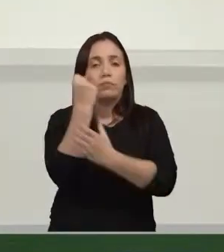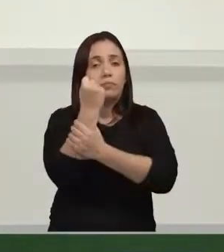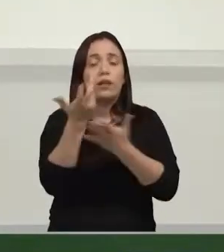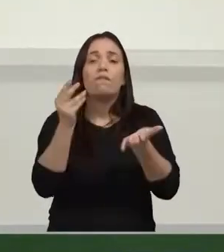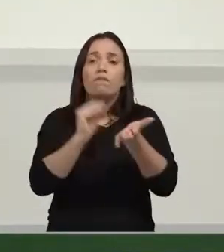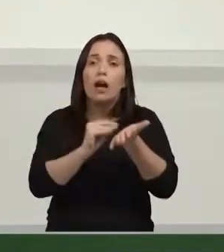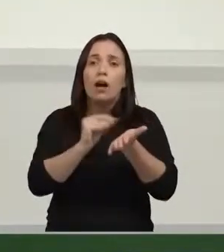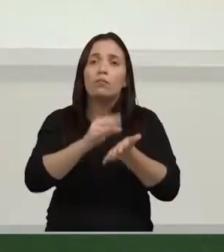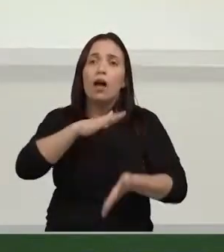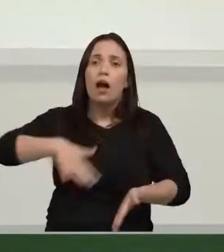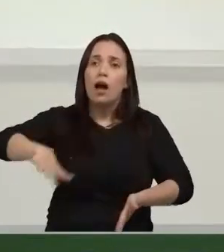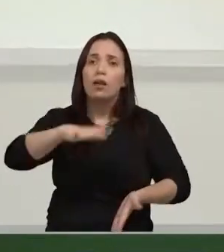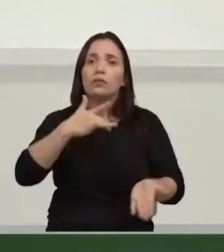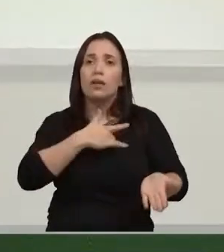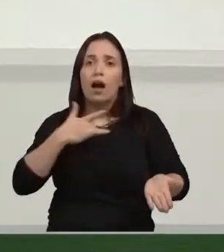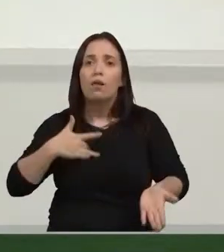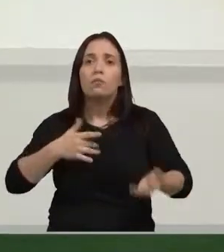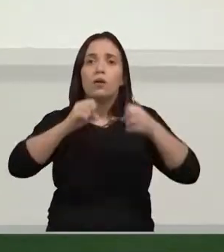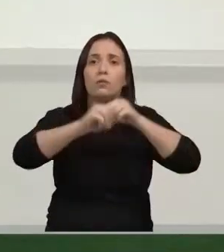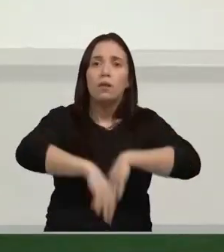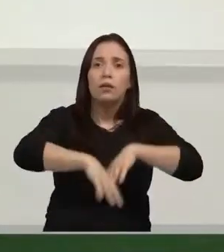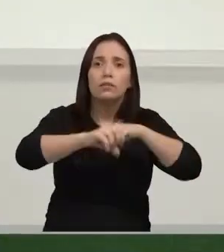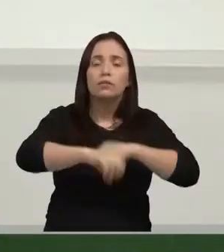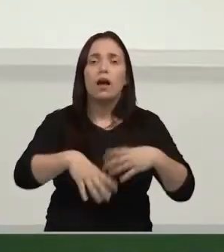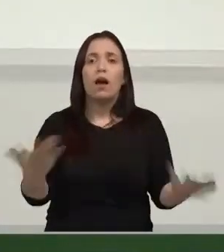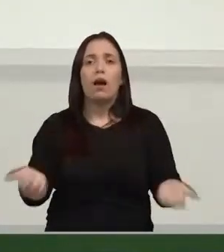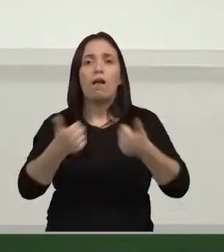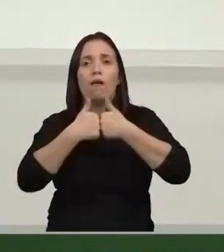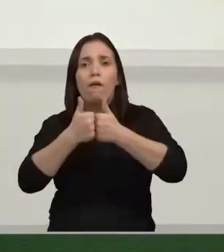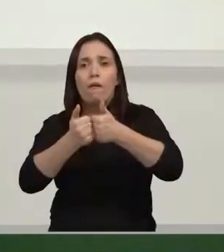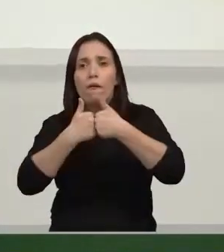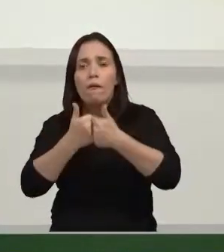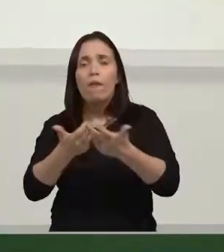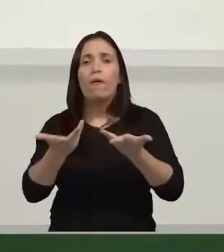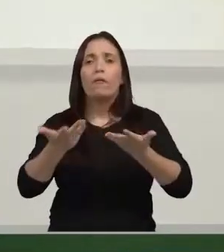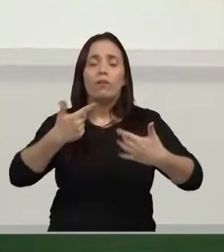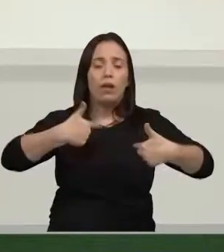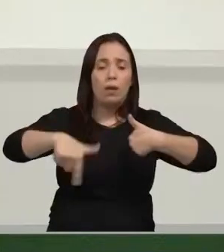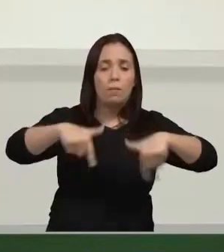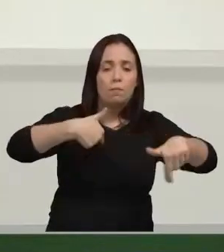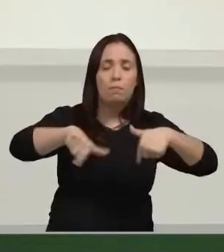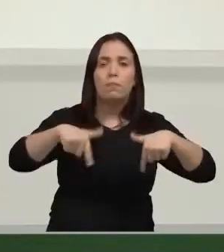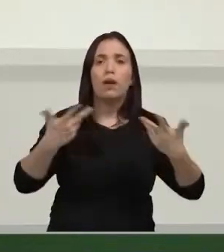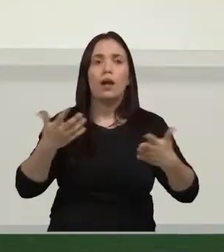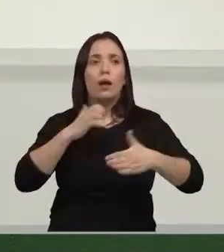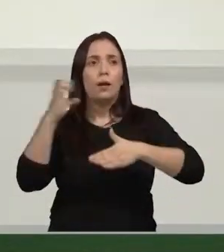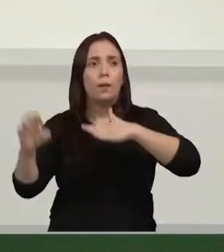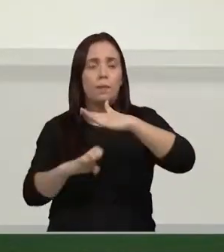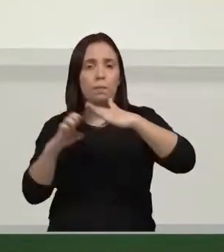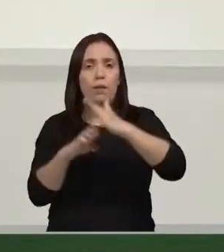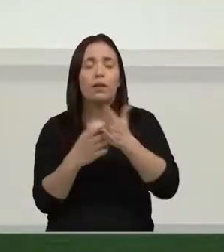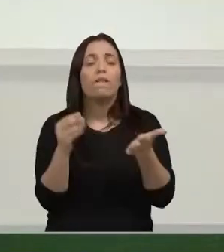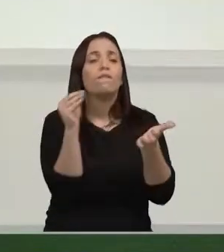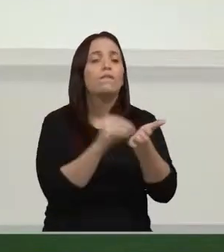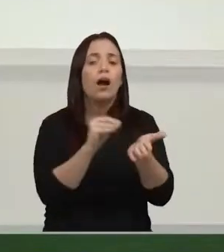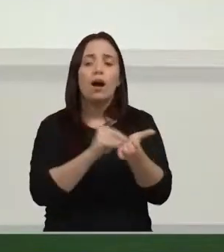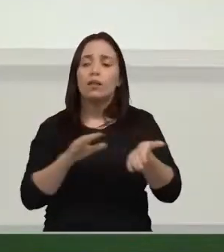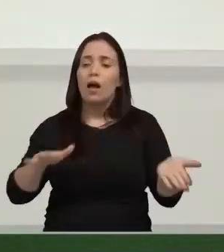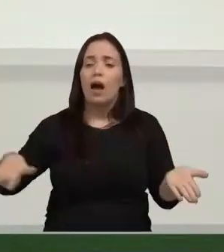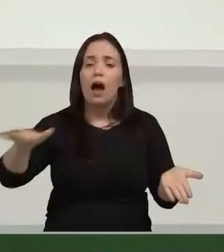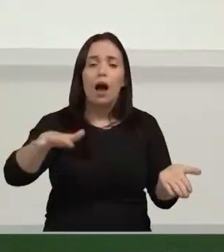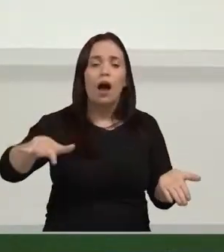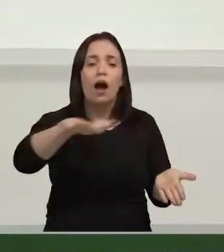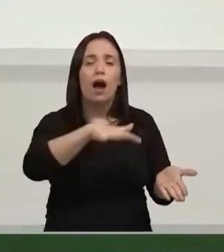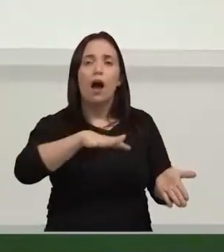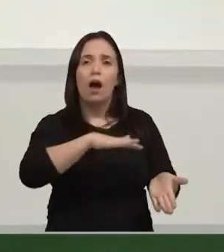O que eu espero, Luiz, aí eu já digo aqui... Aí deixa eu só lhe interromper. Nós iremos aqui fazer, nós vamos convidar, inclusive, para o programa Pela